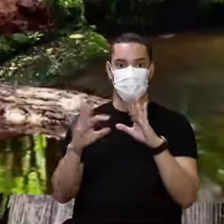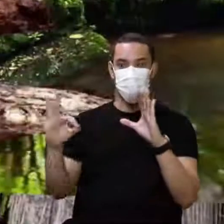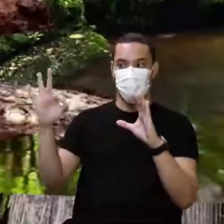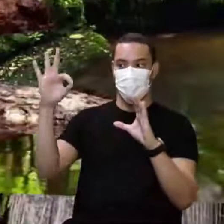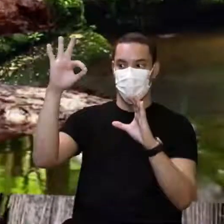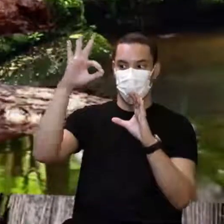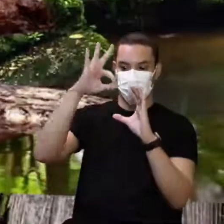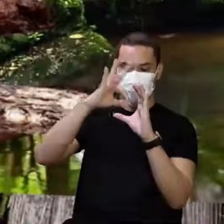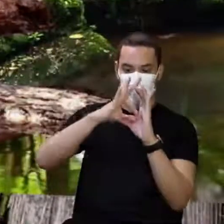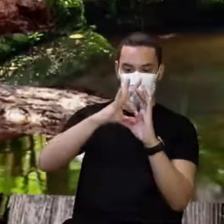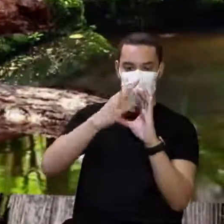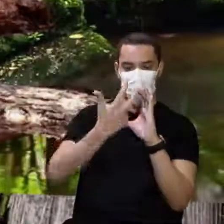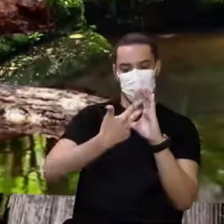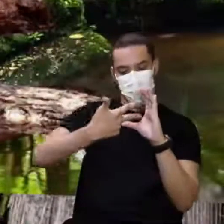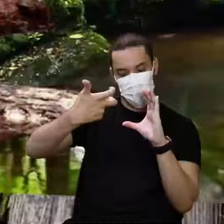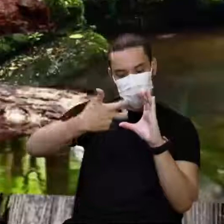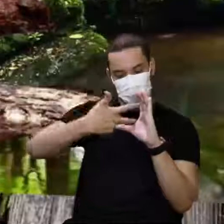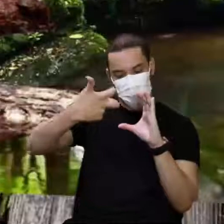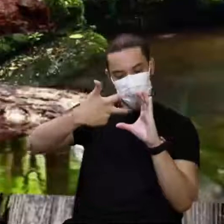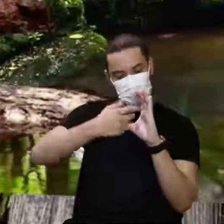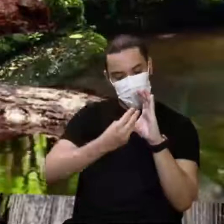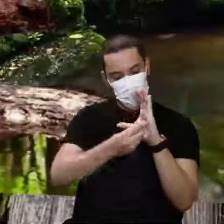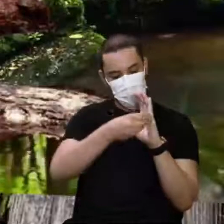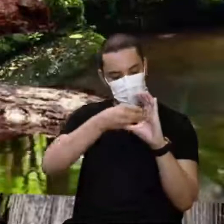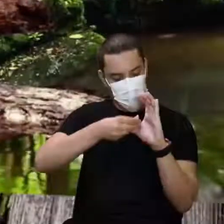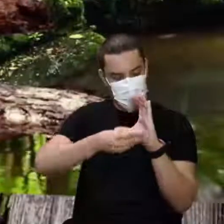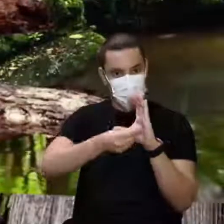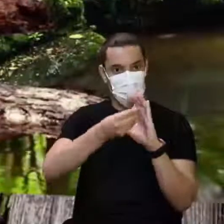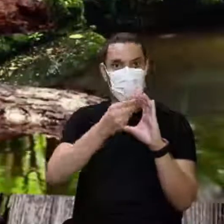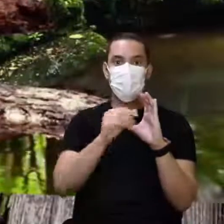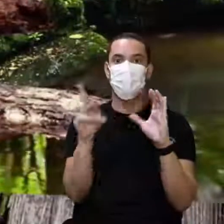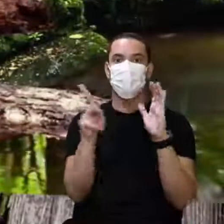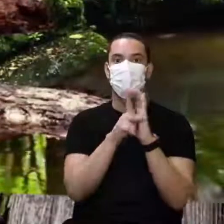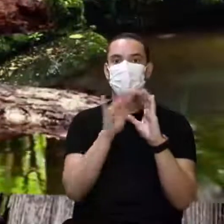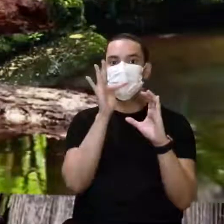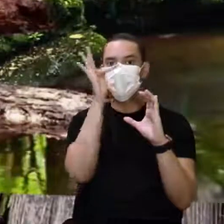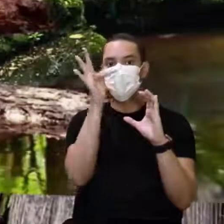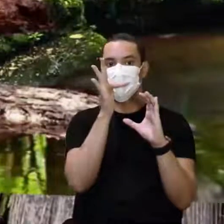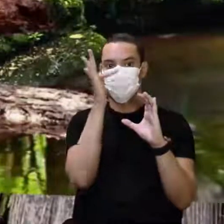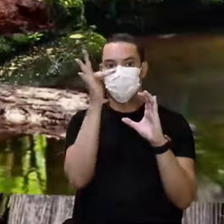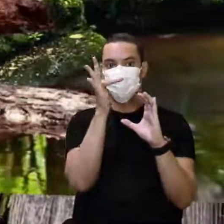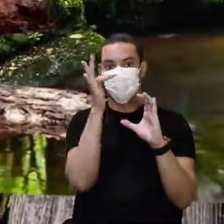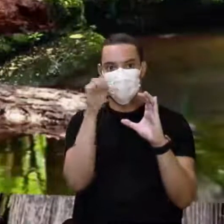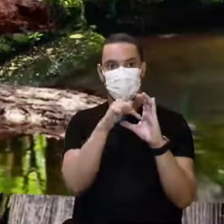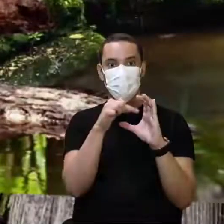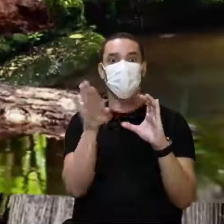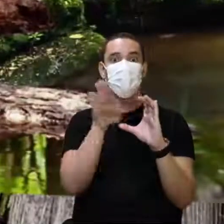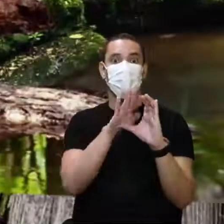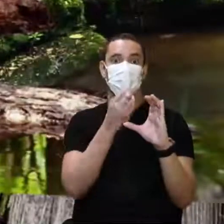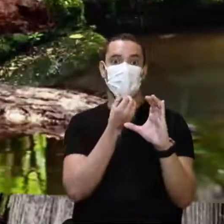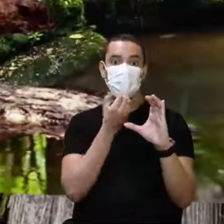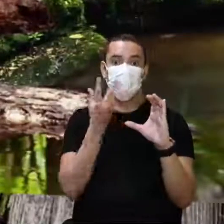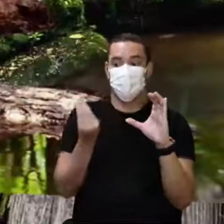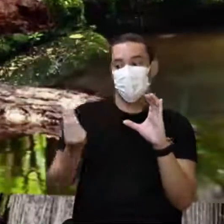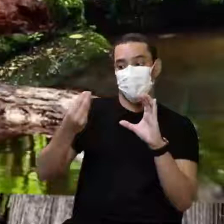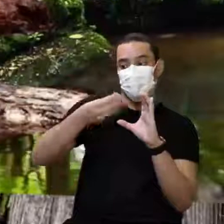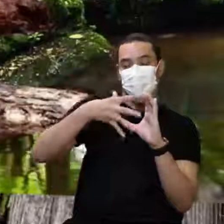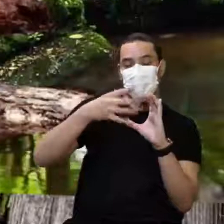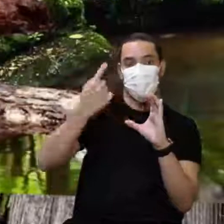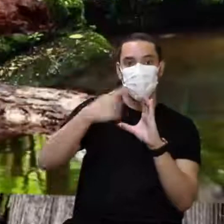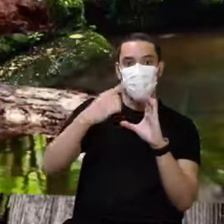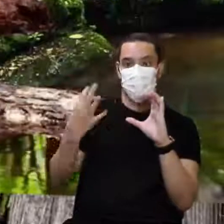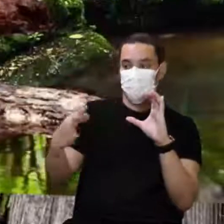alimenta daquele néctar doce que a flor produz. E a flor também vai se beneficiar, porque